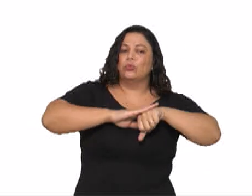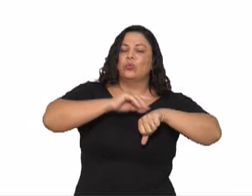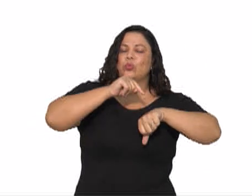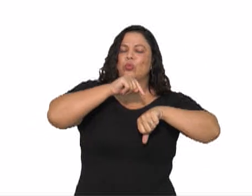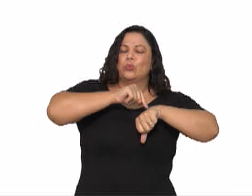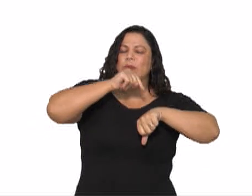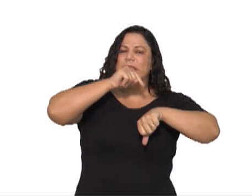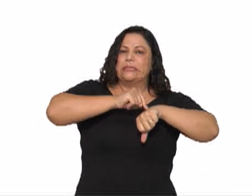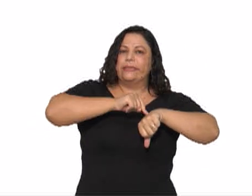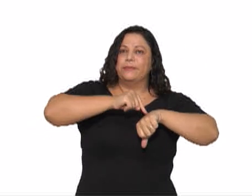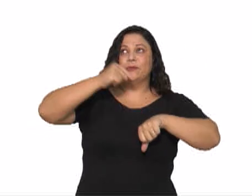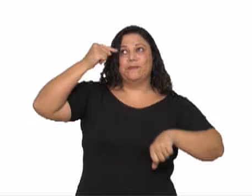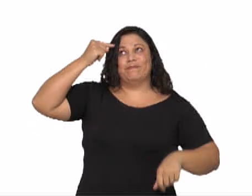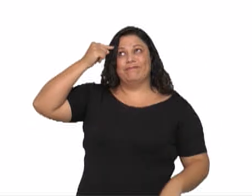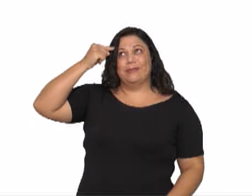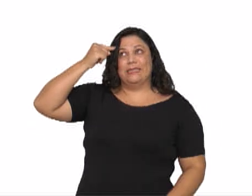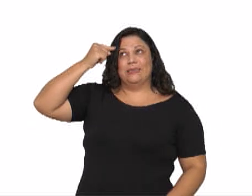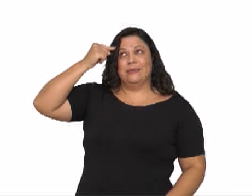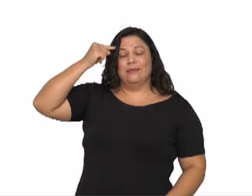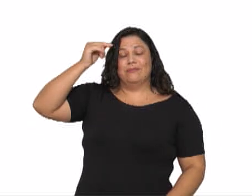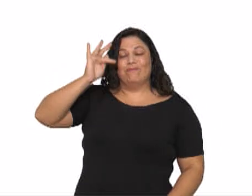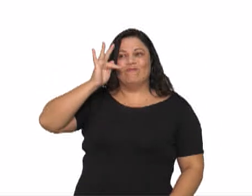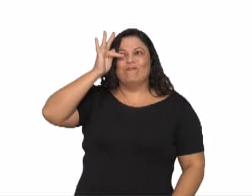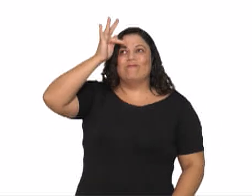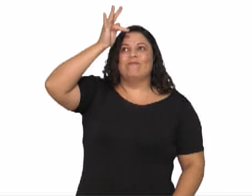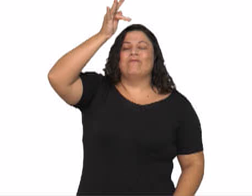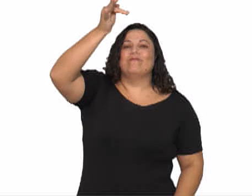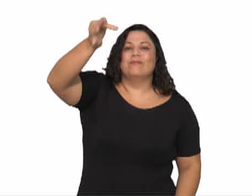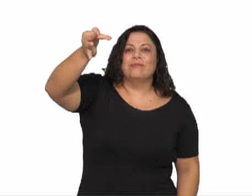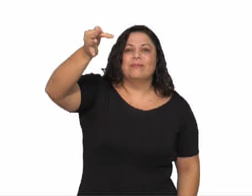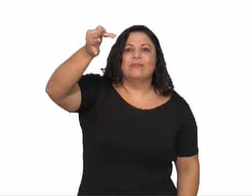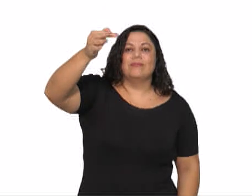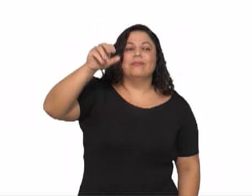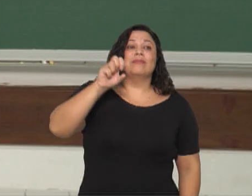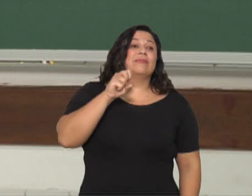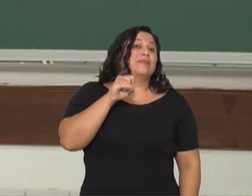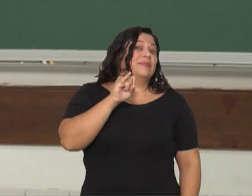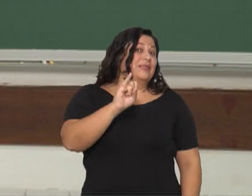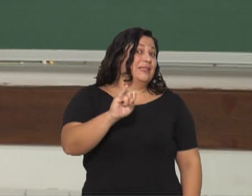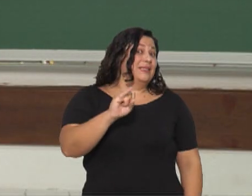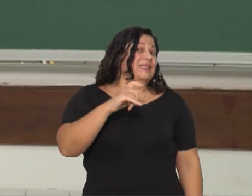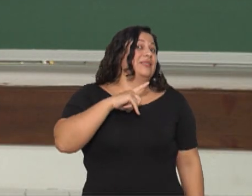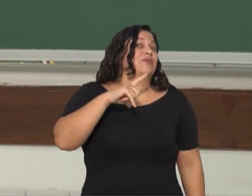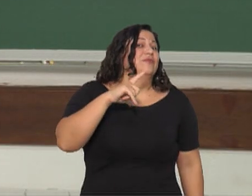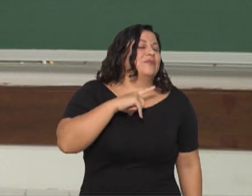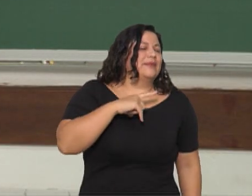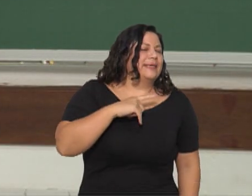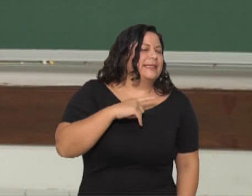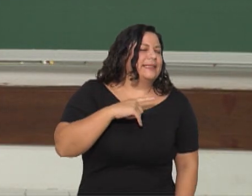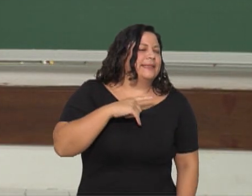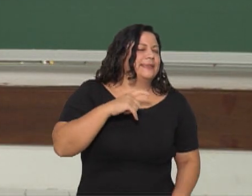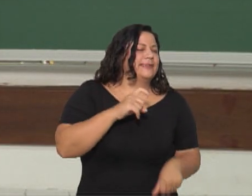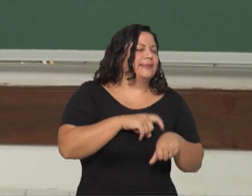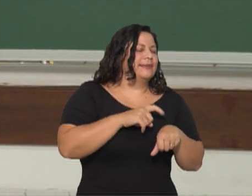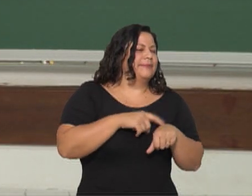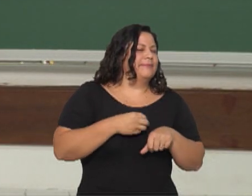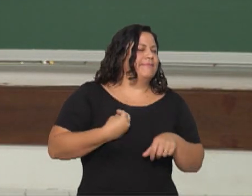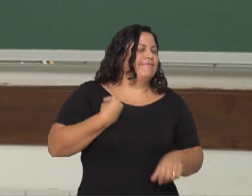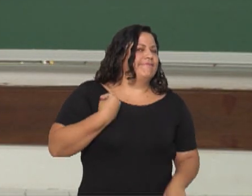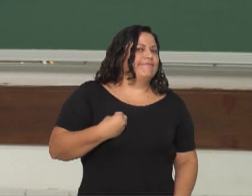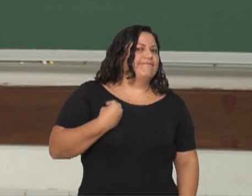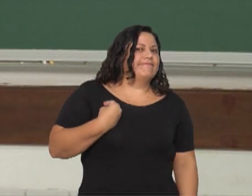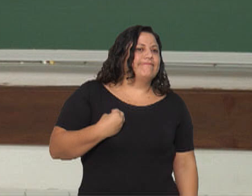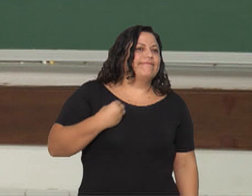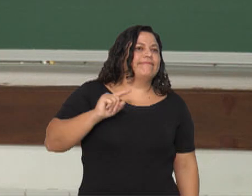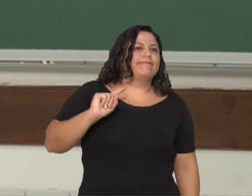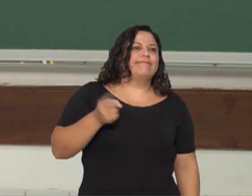futuro. Se eu tivesse tempo, viveria 1000 vidas. É o que a autora nos propõe ali numa ideia do texto.